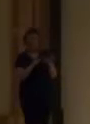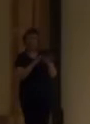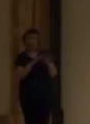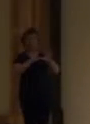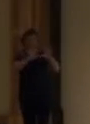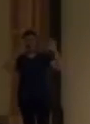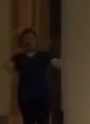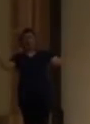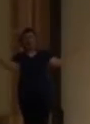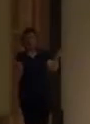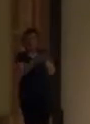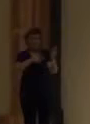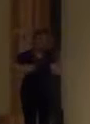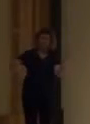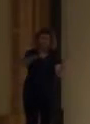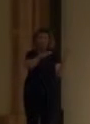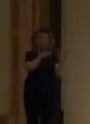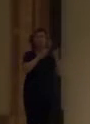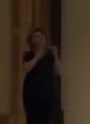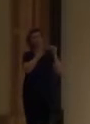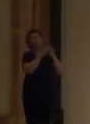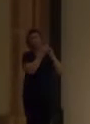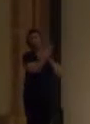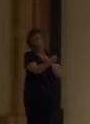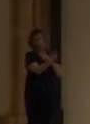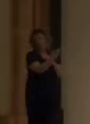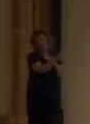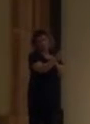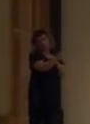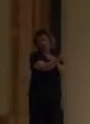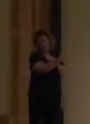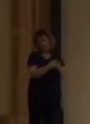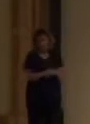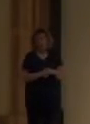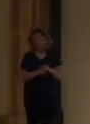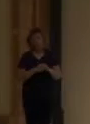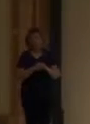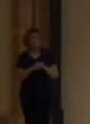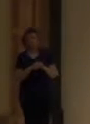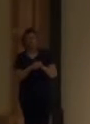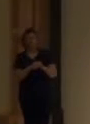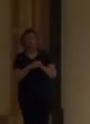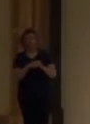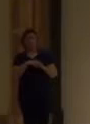é que já é muito problemático. Pensar que o planeta, o chamado planeta